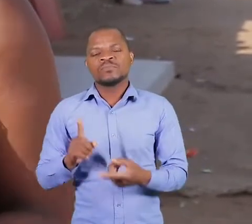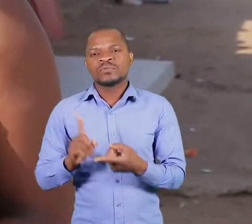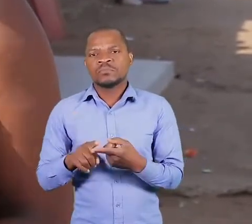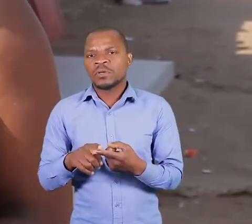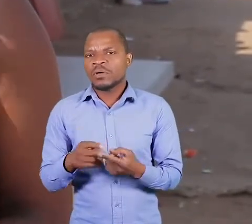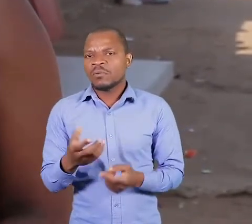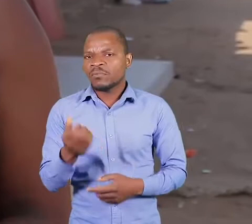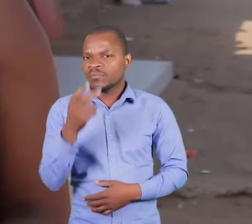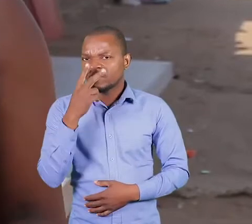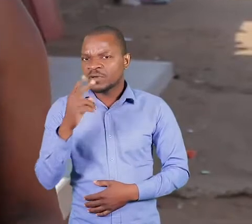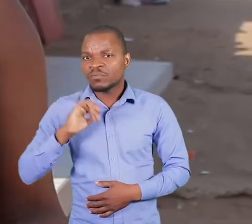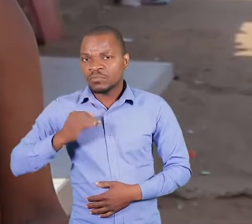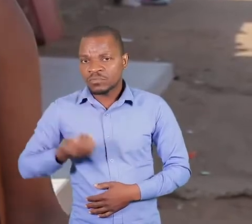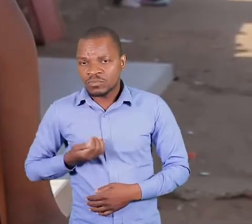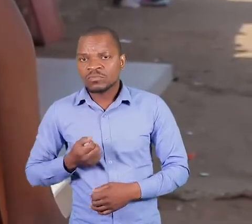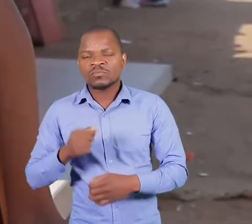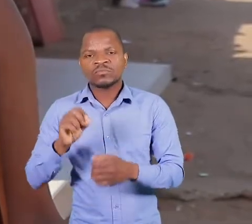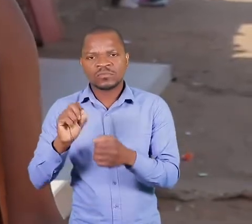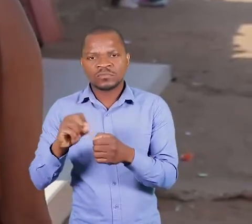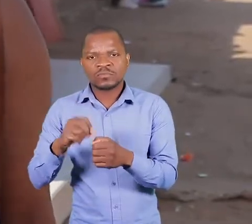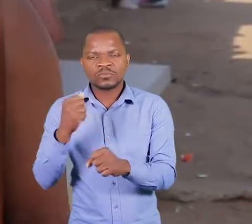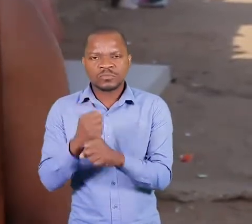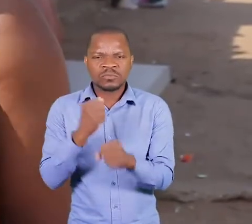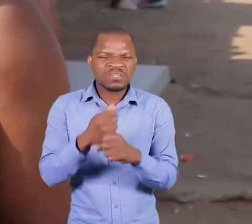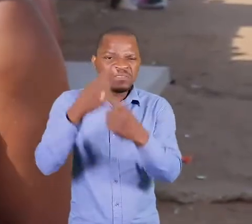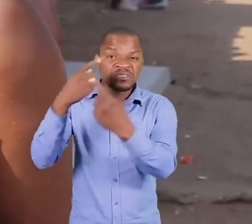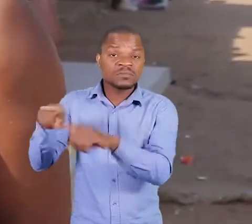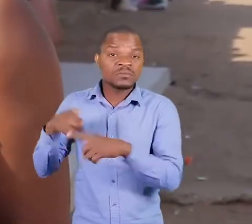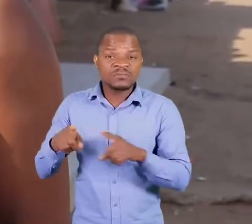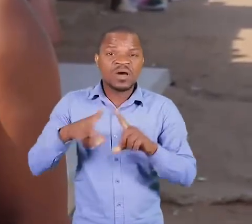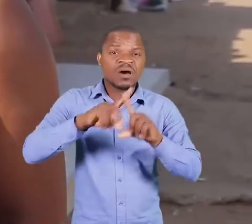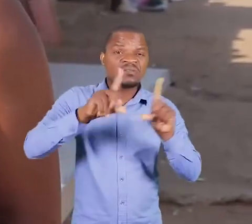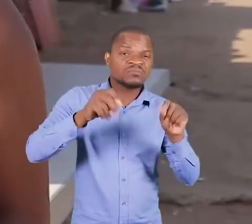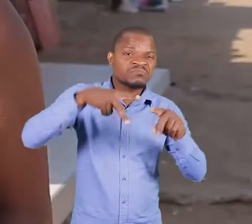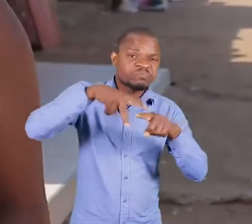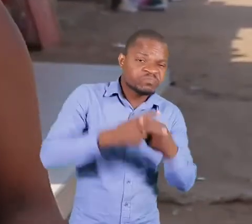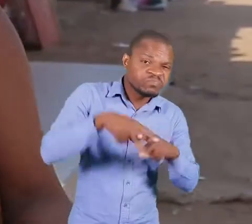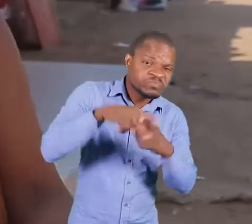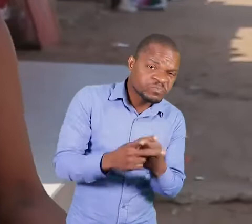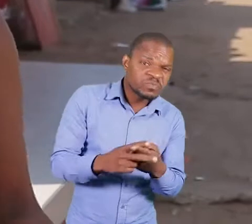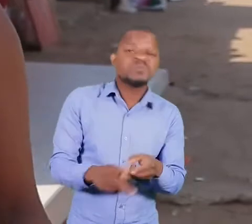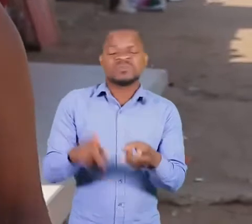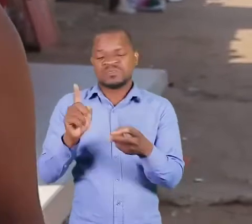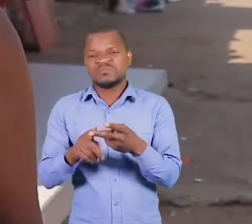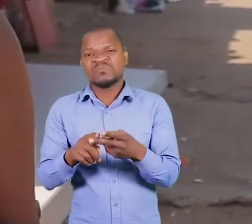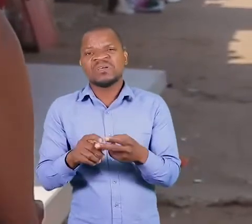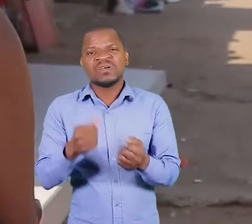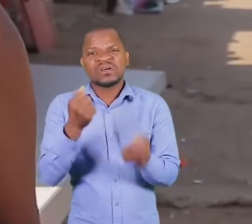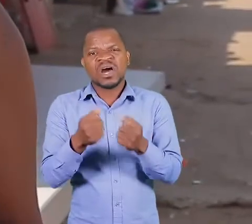encontramos mulheres que também estão na engenharia, estão nos